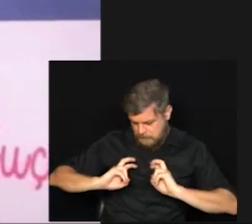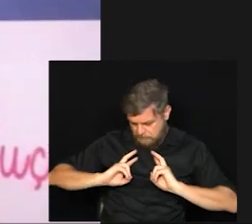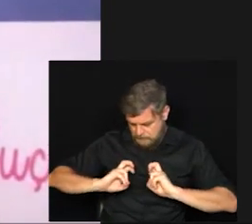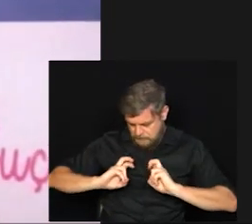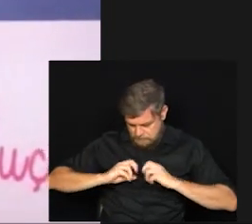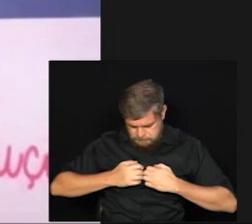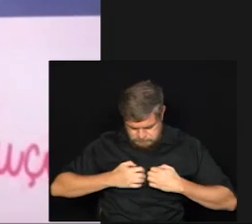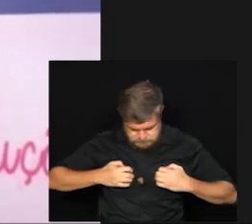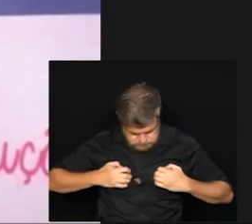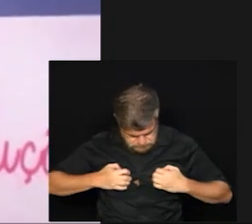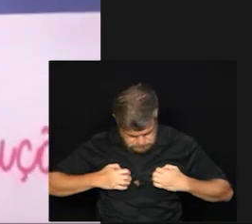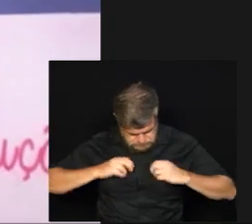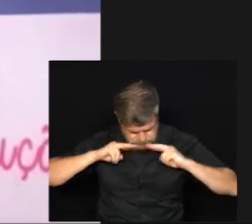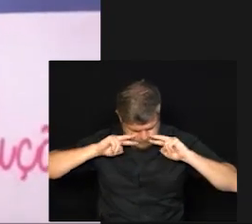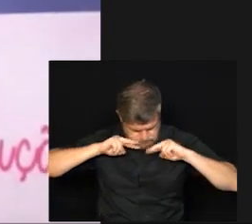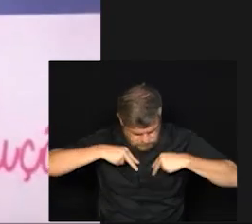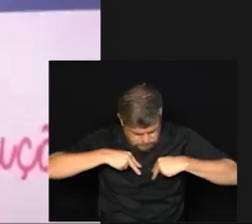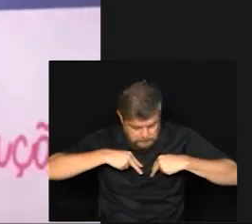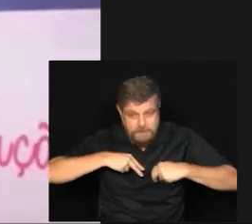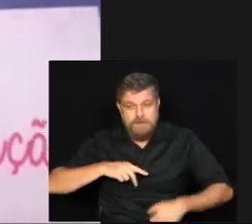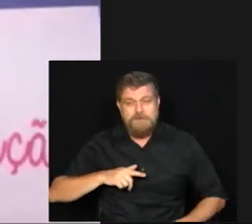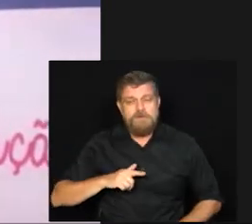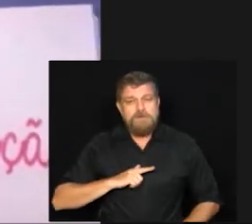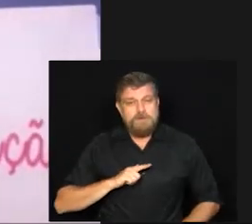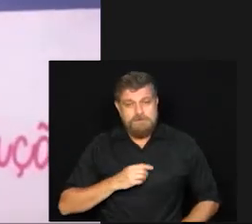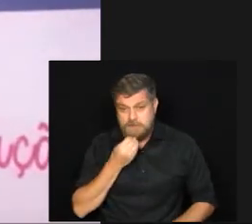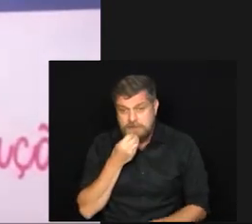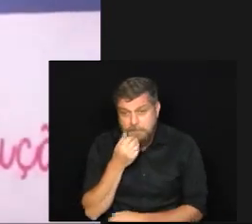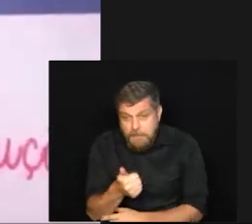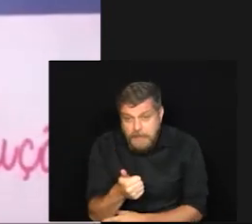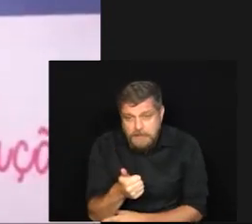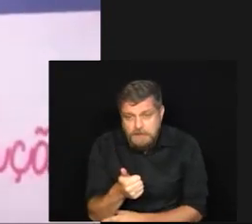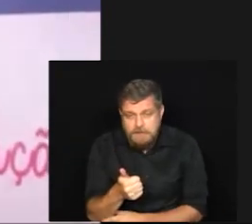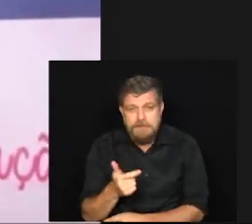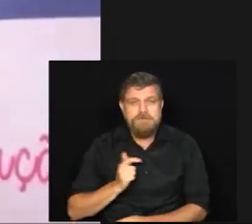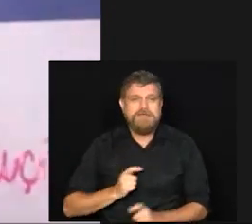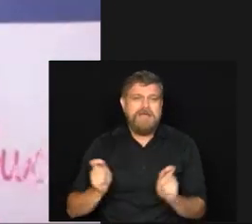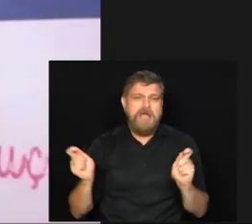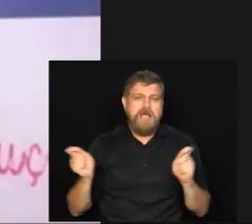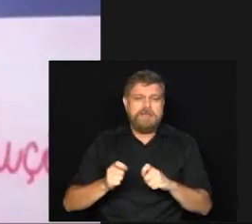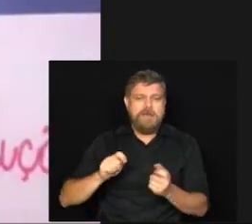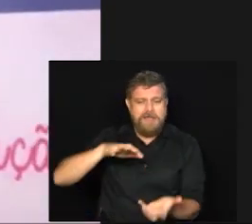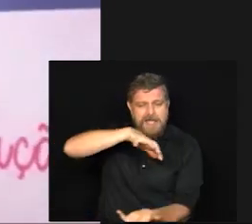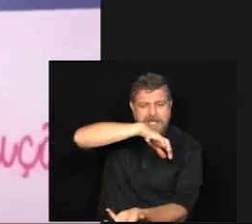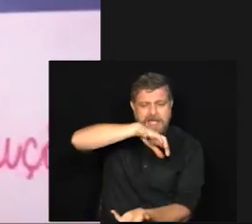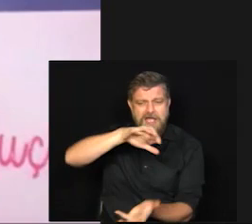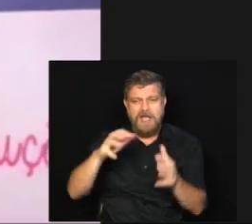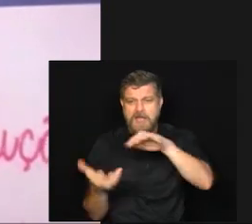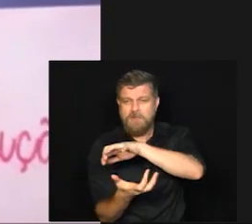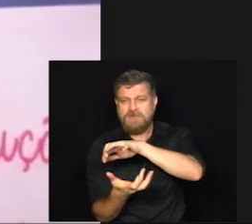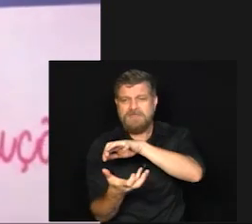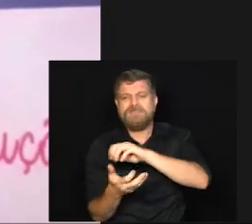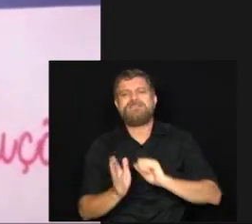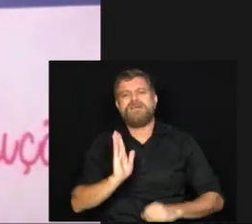se cuidando, estando bem, você já provoca uma revolução